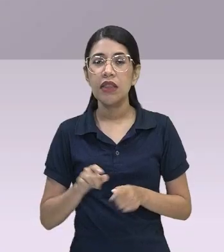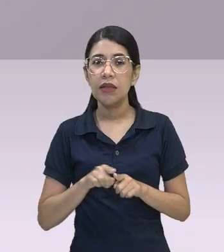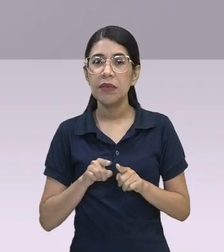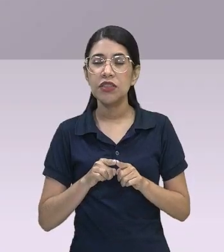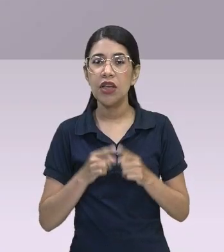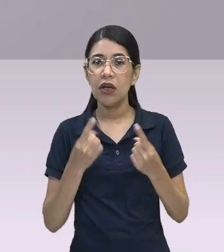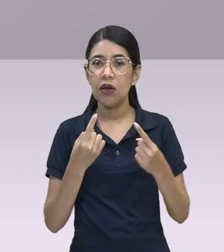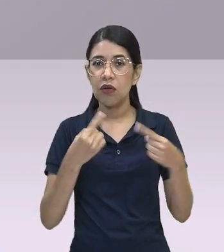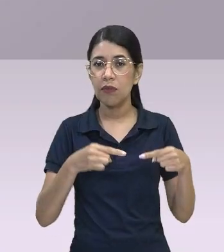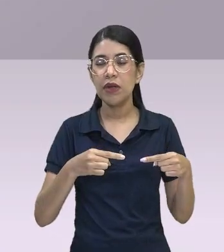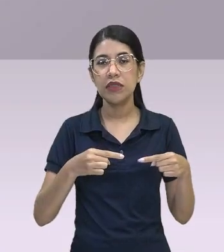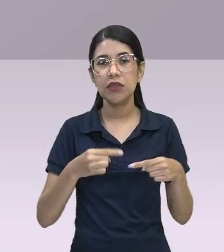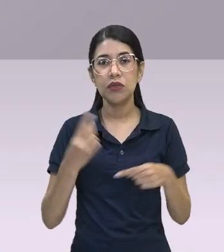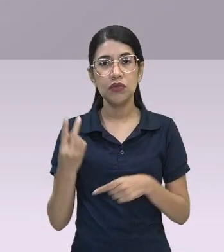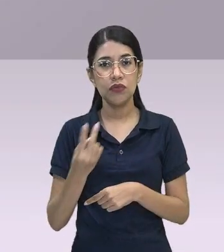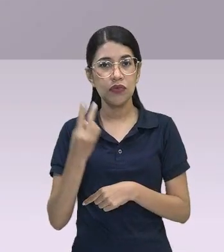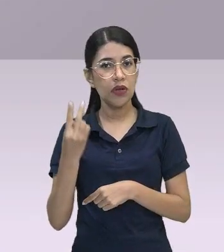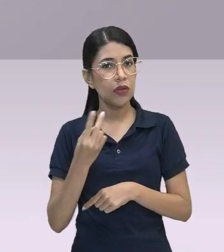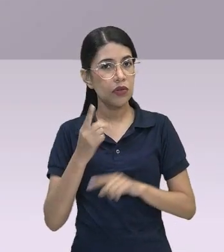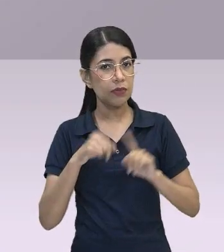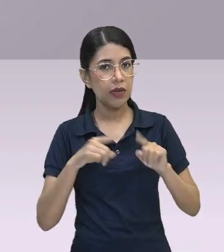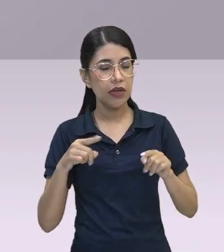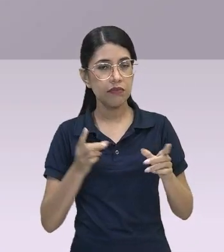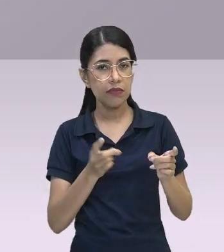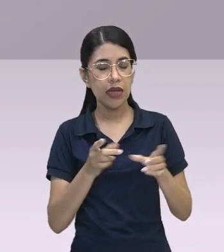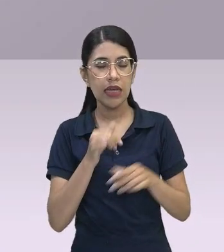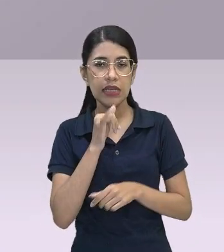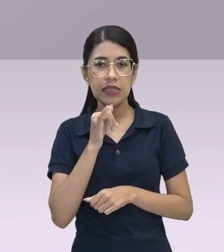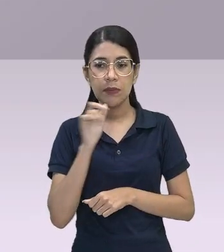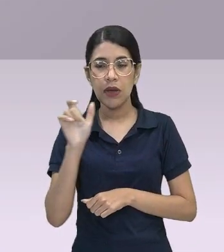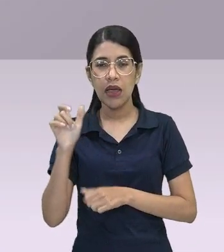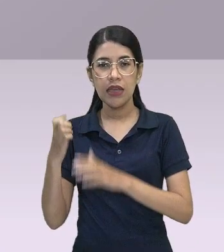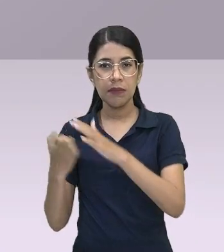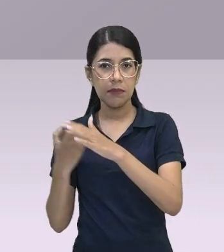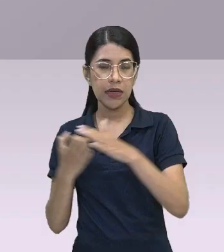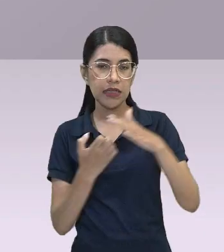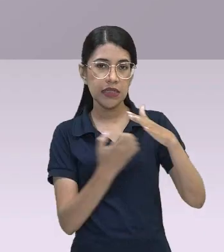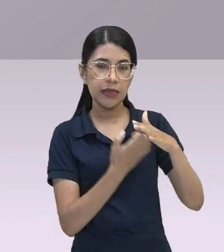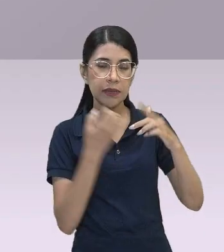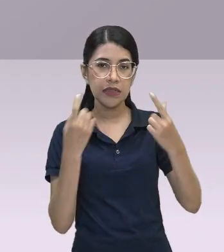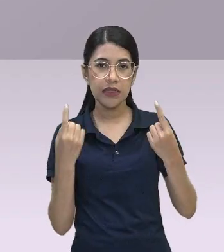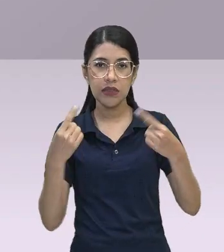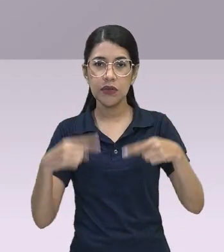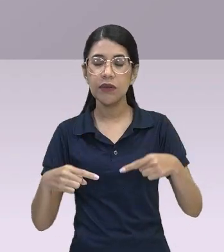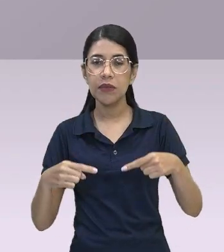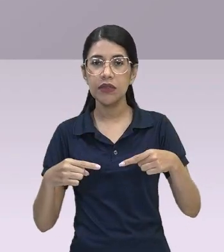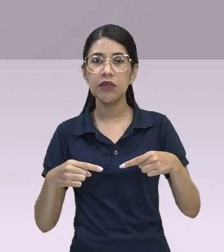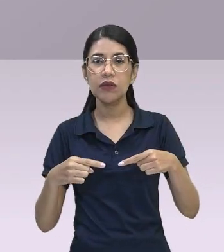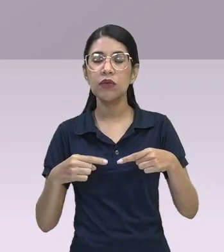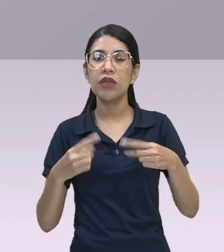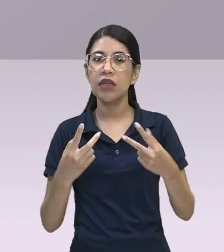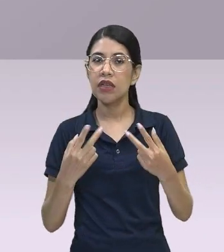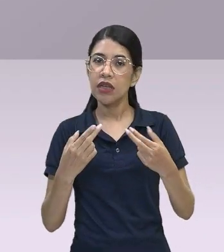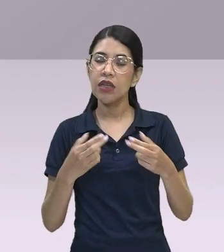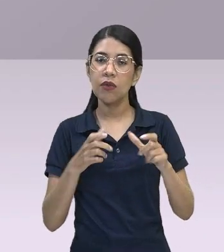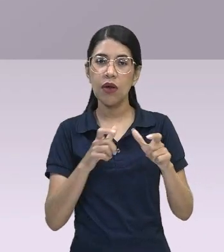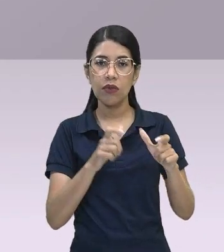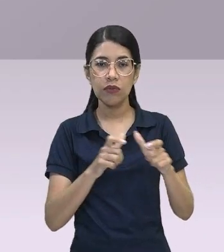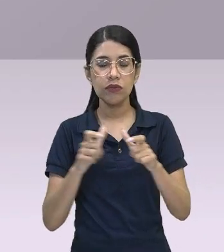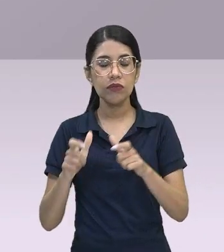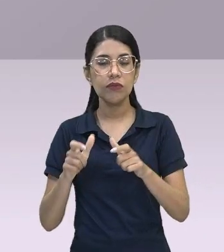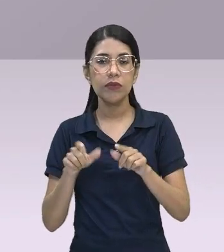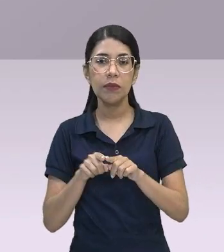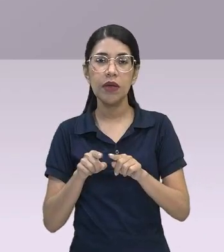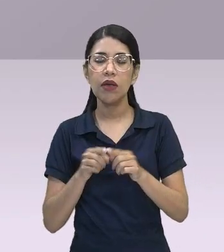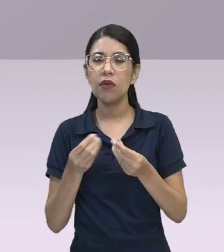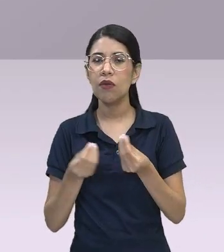preços. Vamos imaginar que duas empresas estão concorrendo ali no mesmo segmento da economia. O que eles fazem